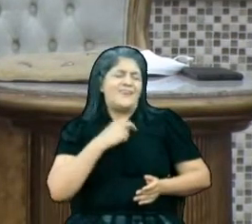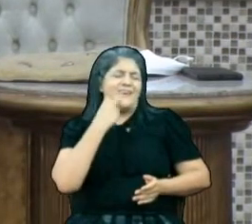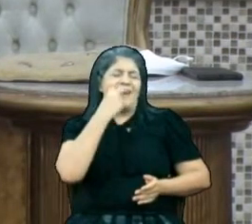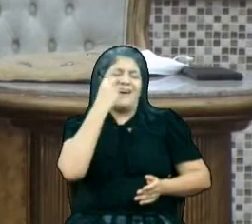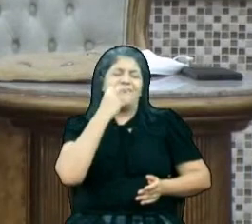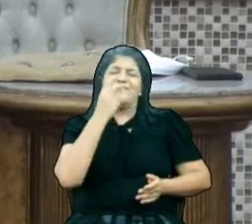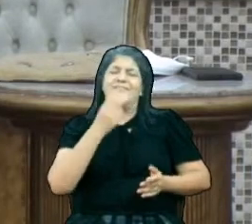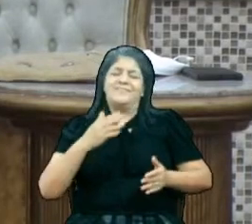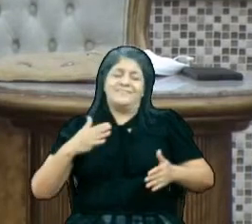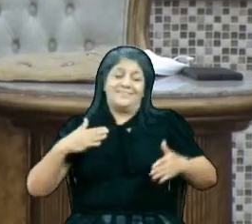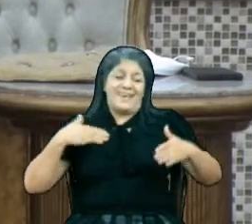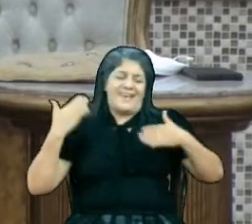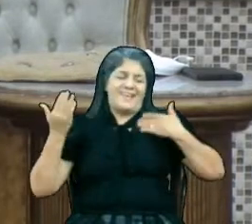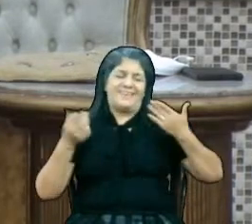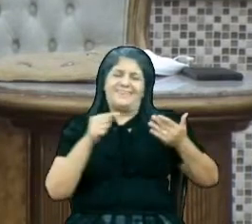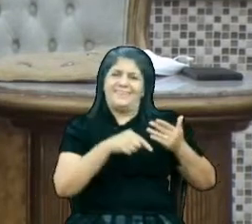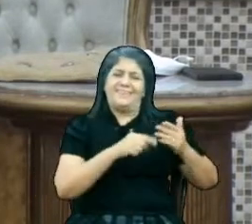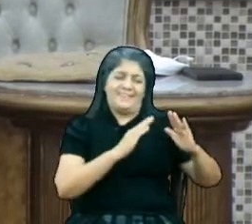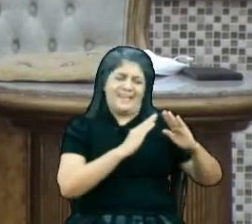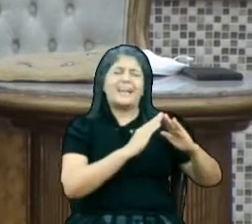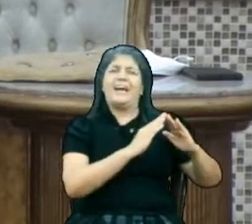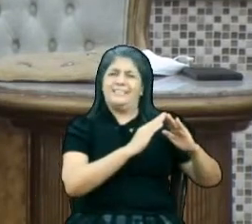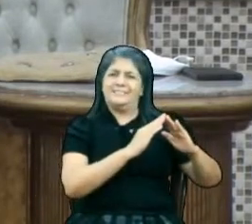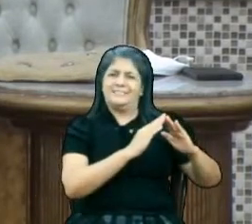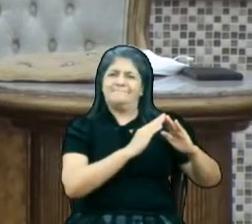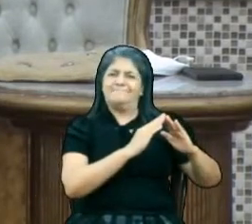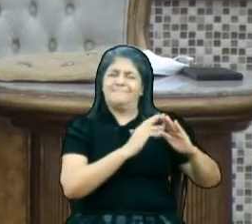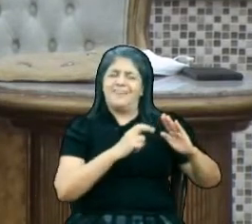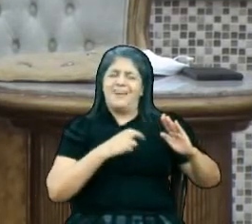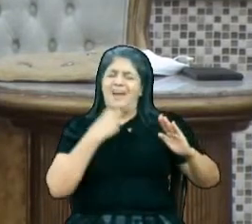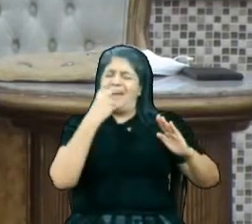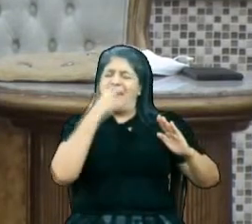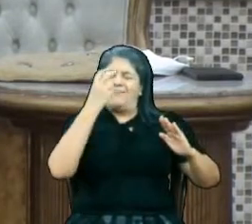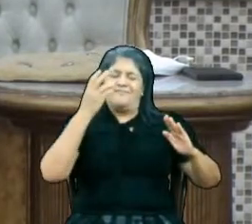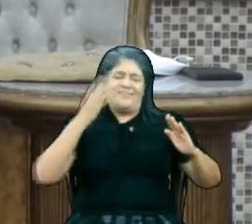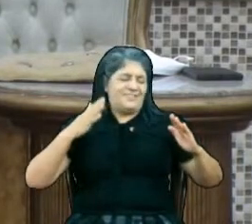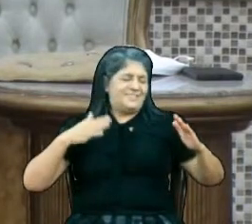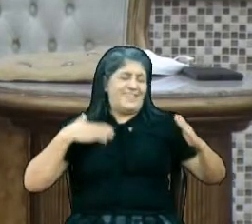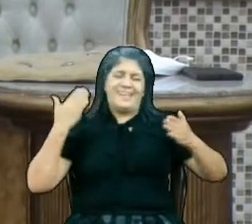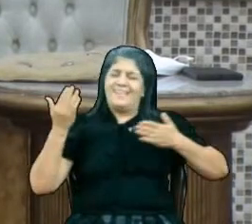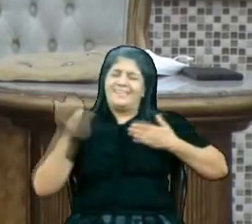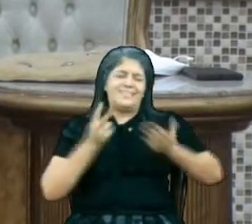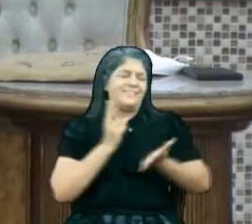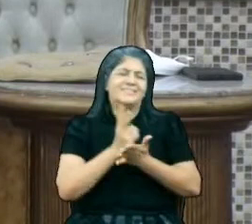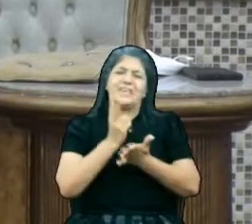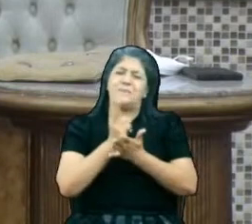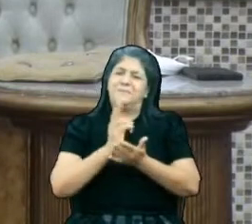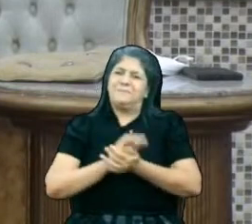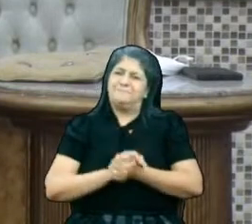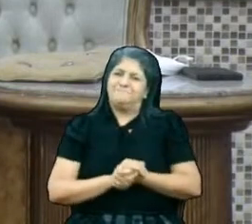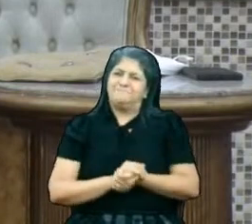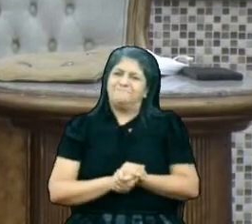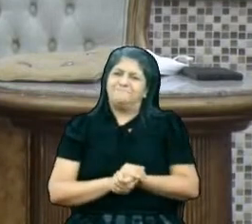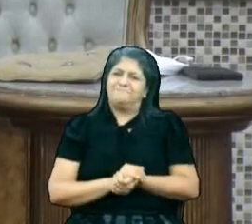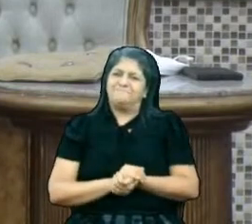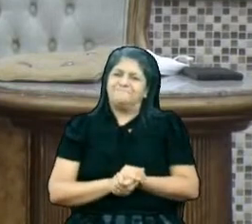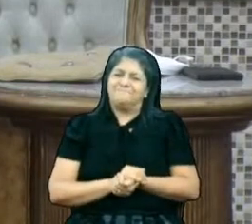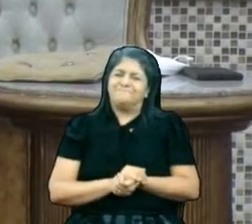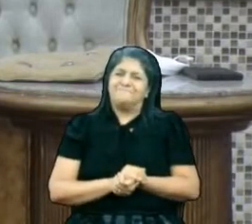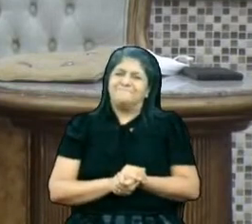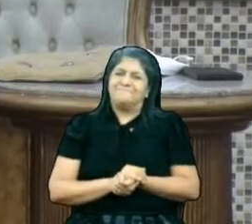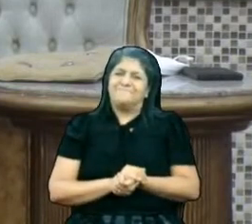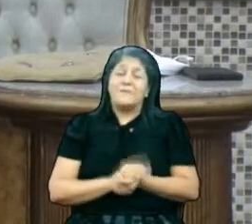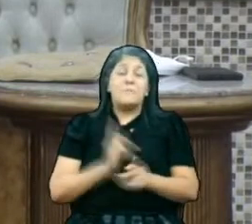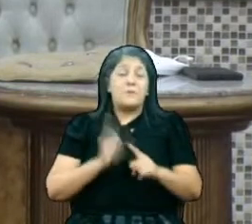Justo na casa do justo há voz de júbilo e voz da Alegria e